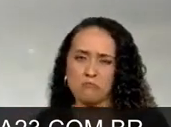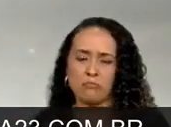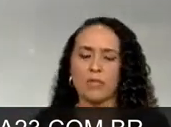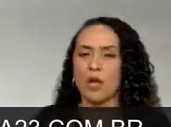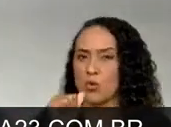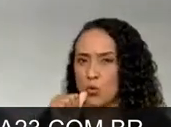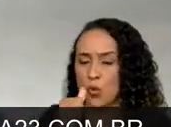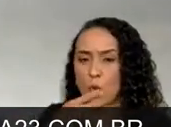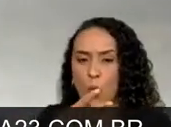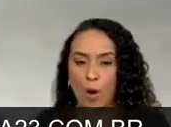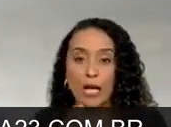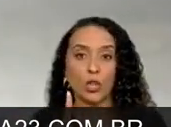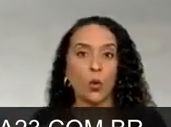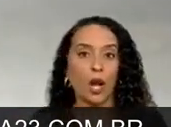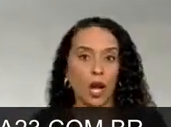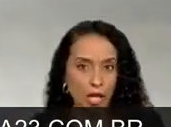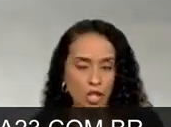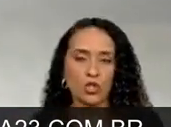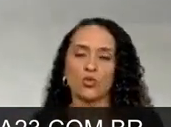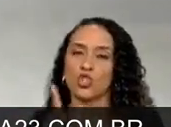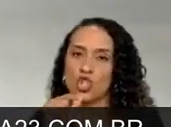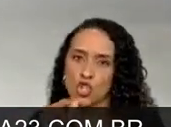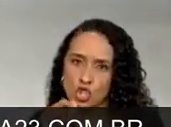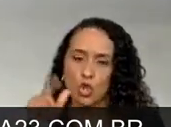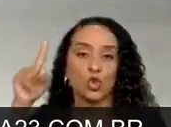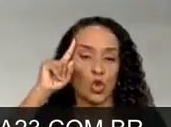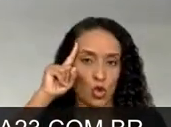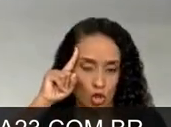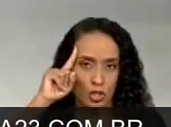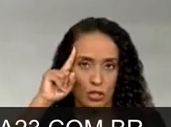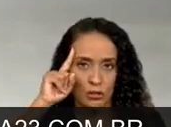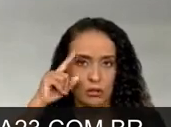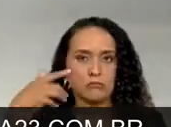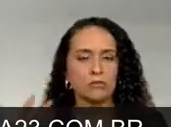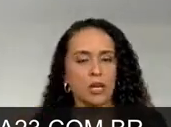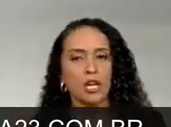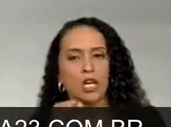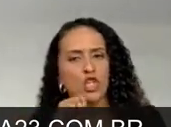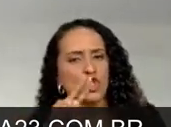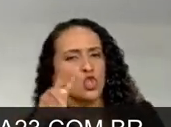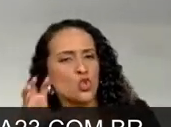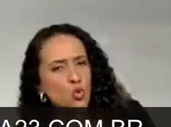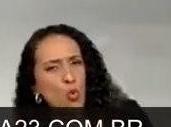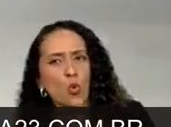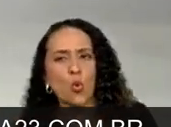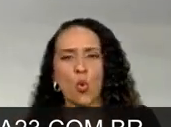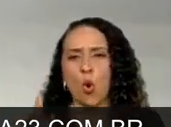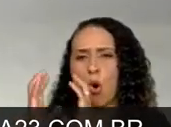4 litros de líquido por dia. Aí é suco, água de coco,